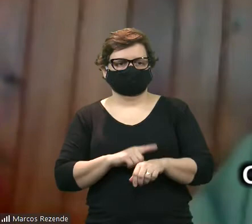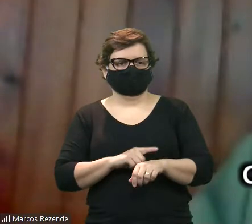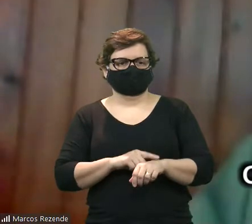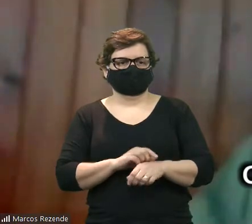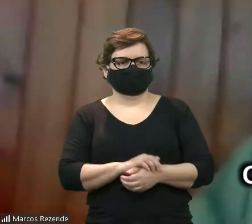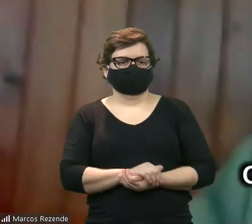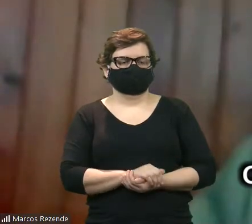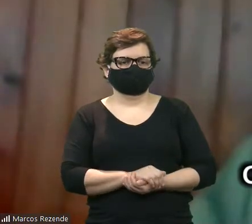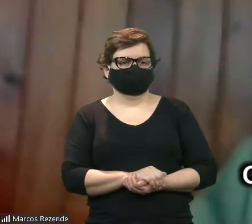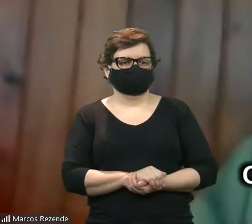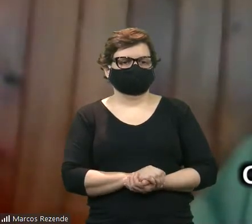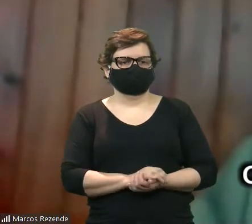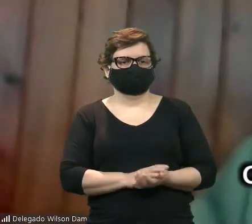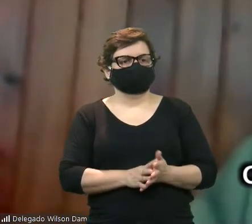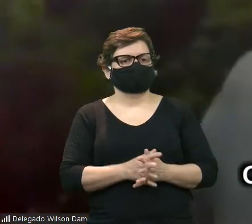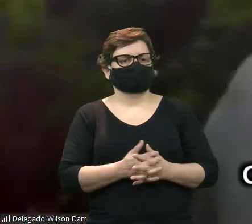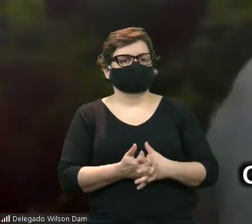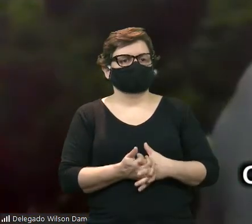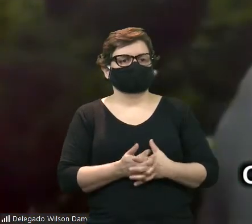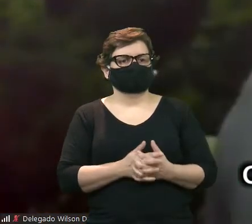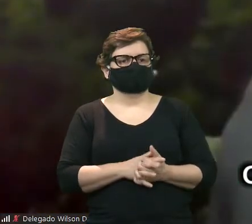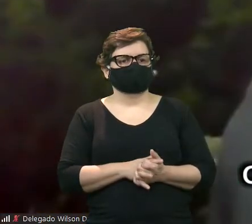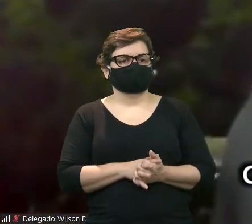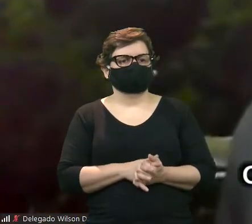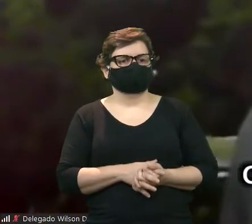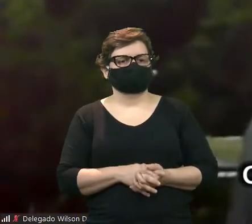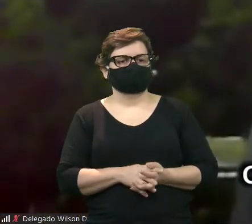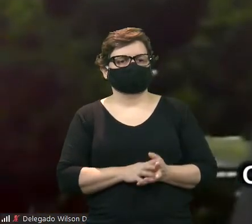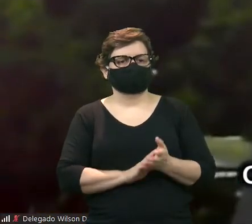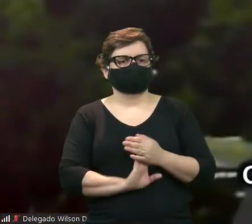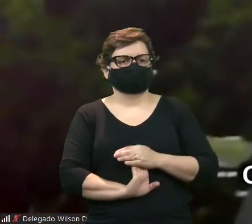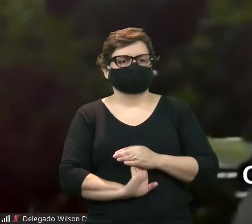preservado. Obrigado.